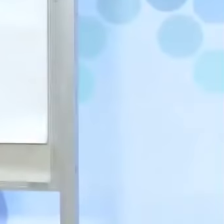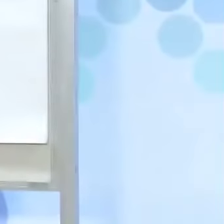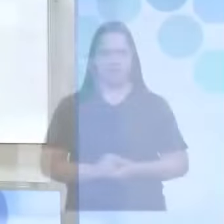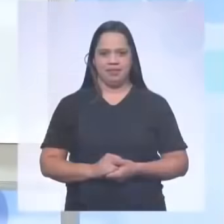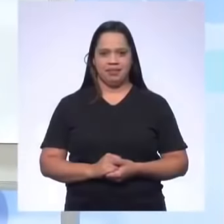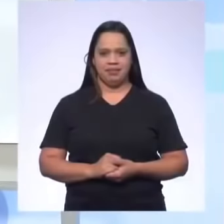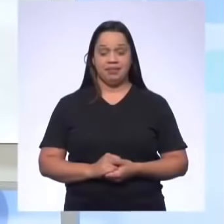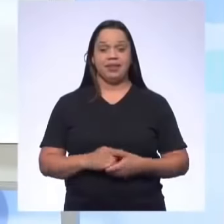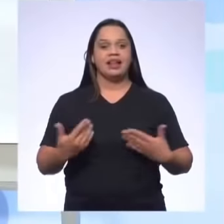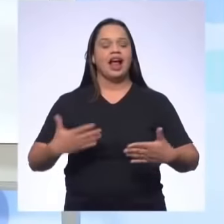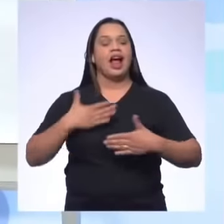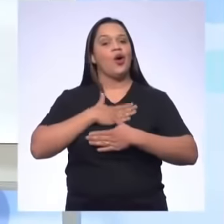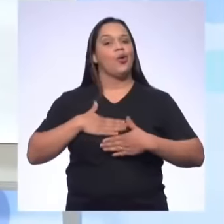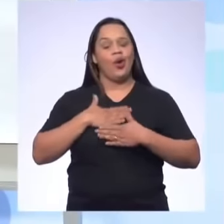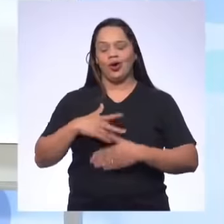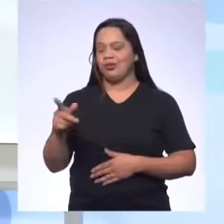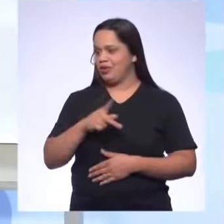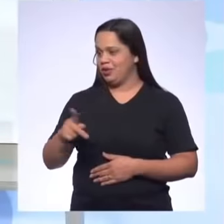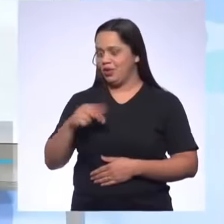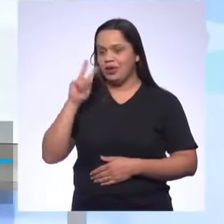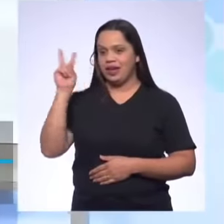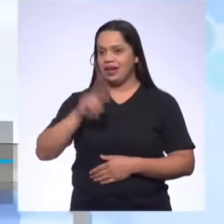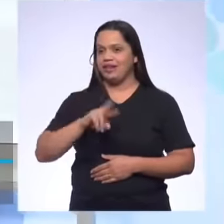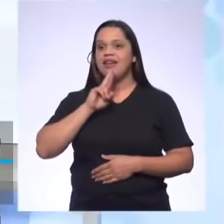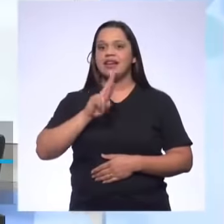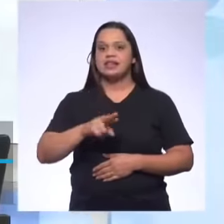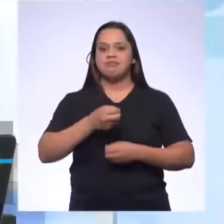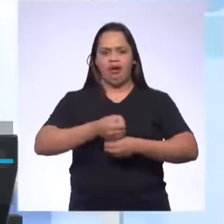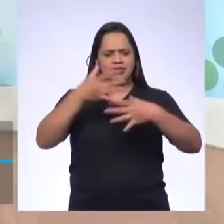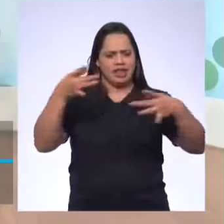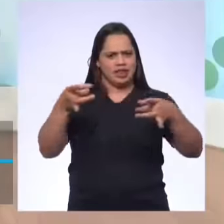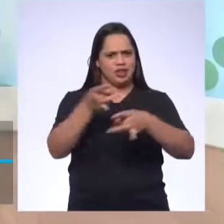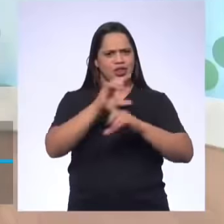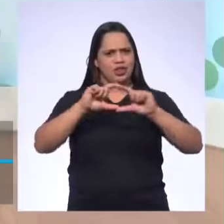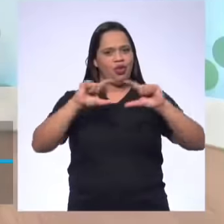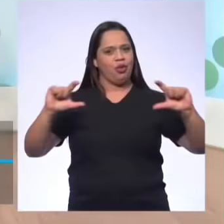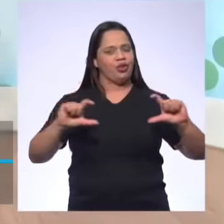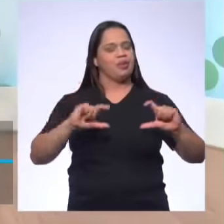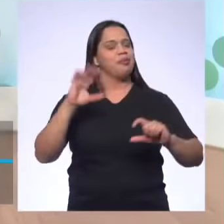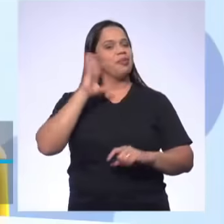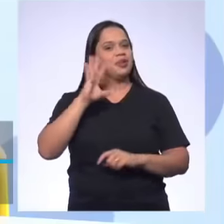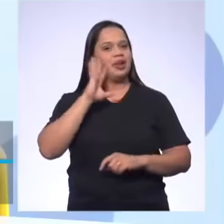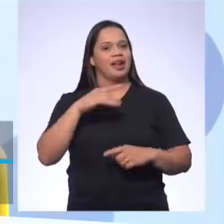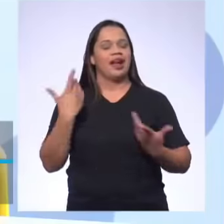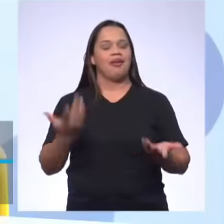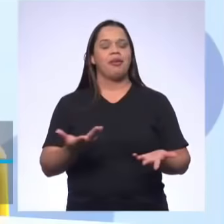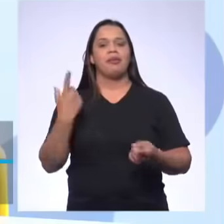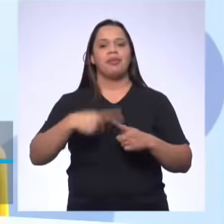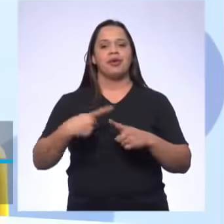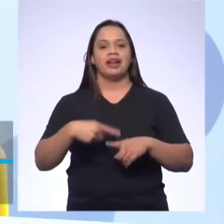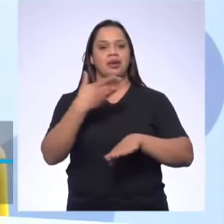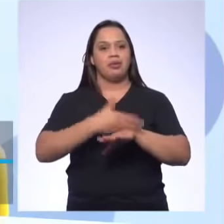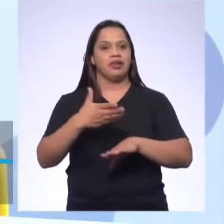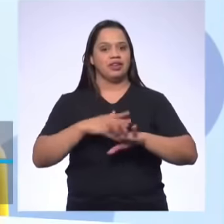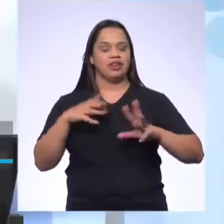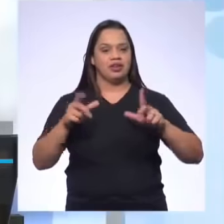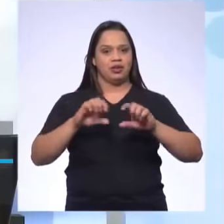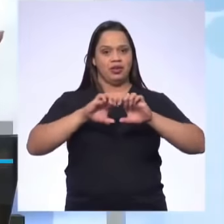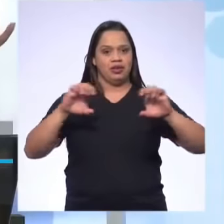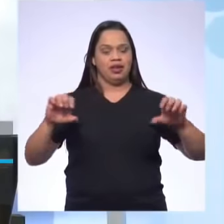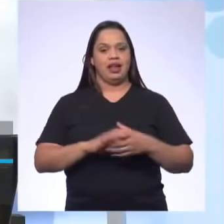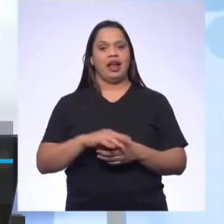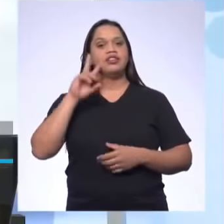Eu gosto tanto, Ed, quando eles dão resposta completa, acho tão bacana, né? Sim, é mais legal, né? Porque aí estão praticando as estruturas, né, Antônio? Você vê quanto